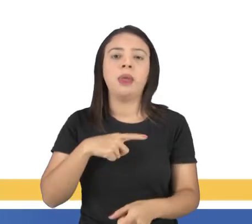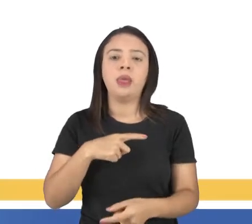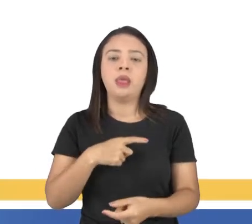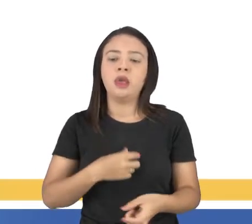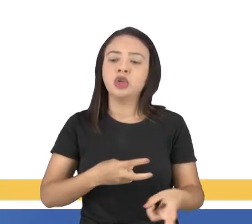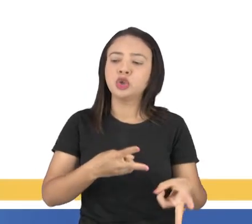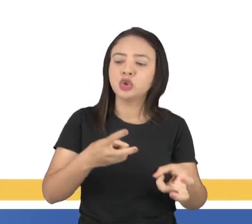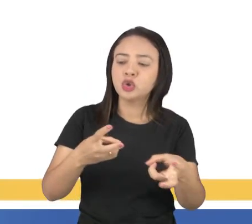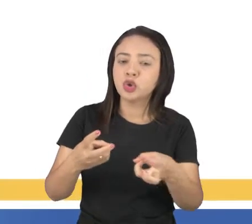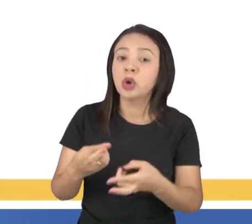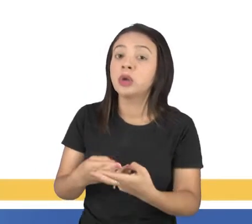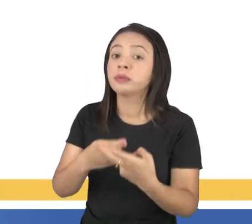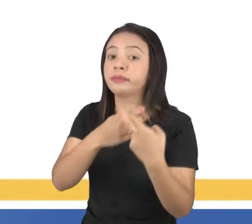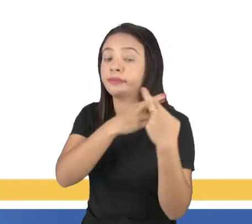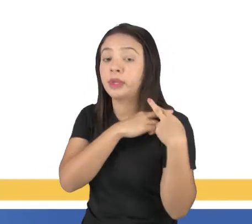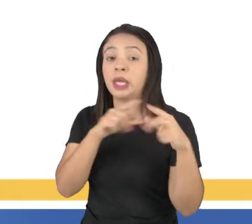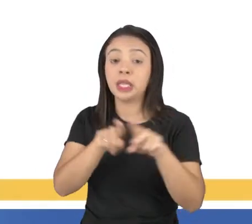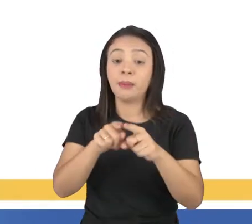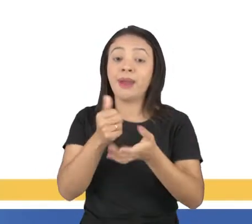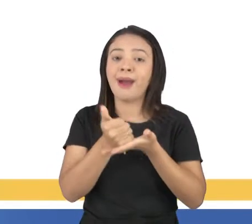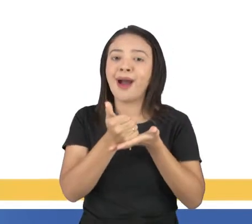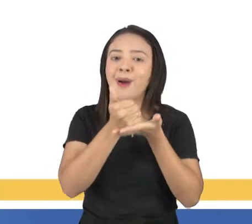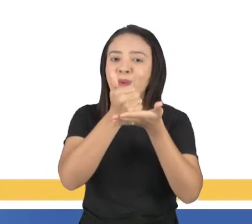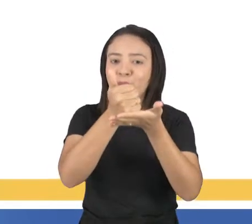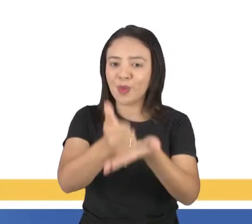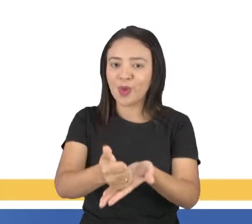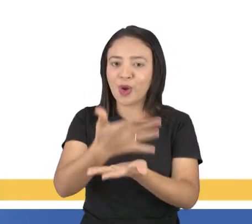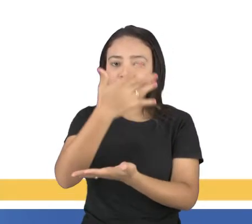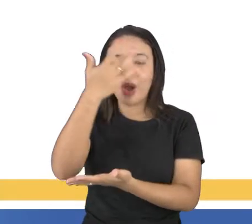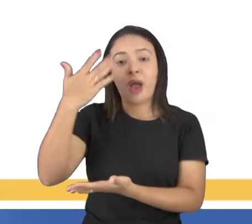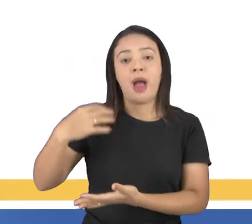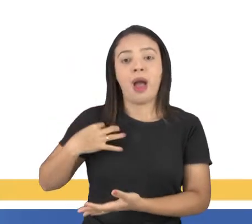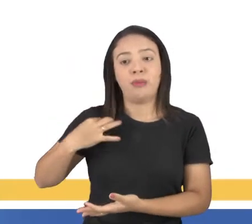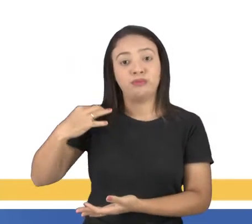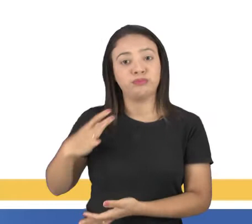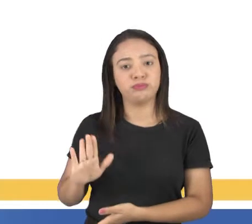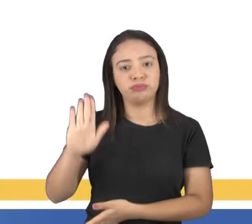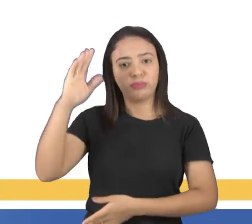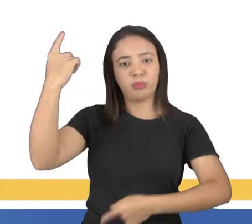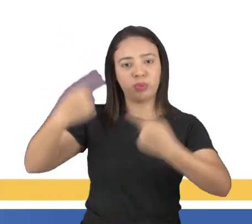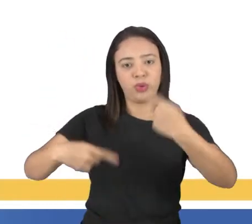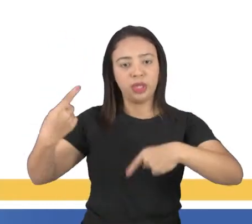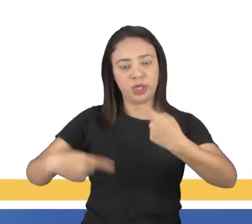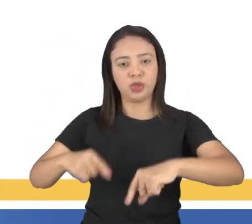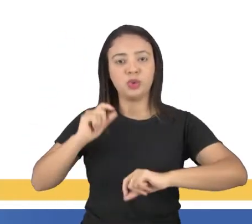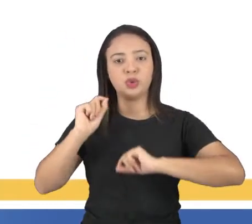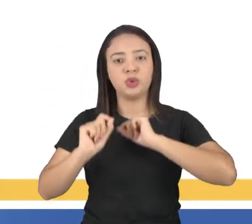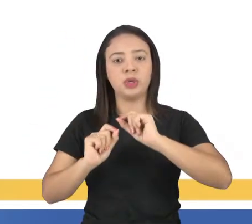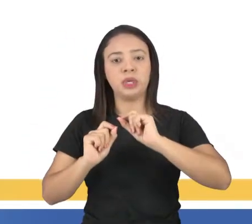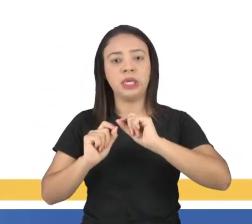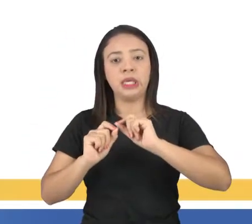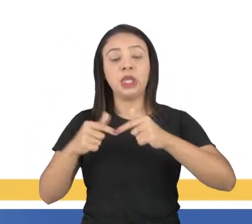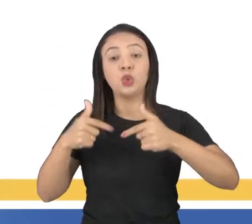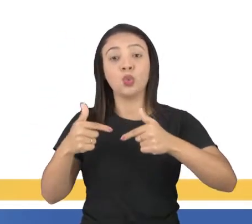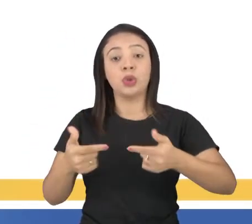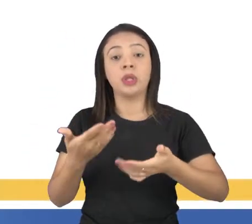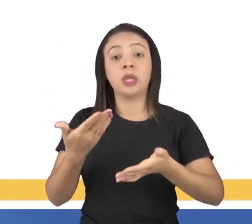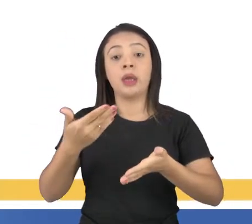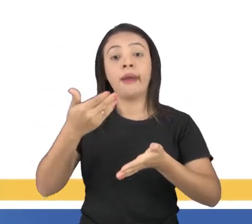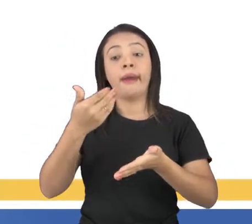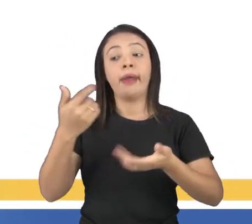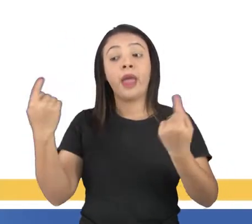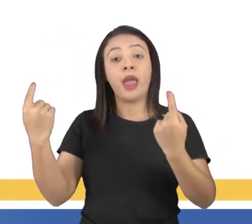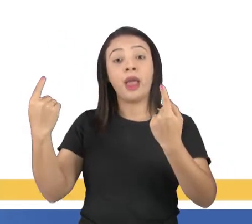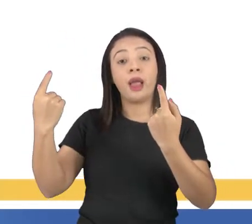e apoiando candidatos políticos e fazendo demonstração pela causa anti-guerra. A cooperação política é um exemplo